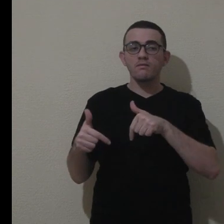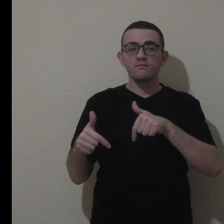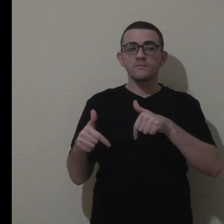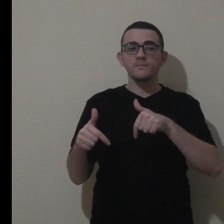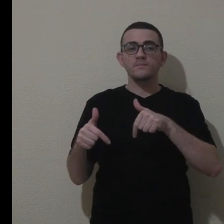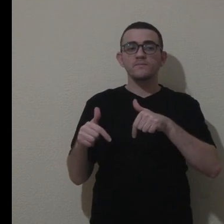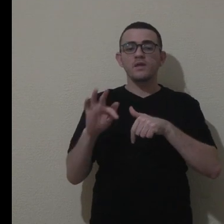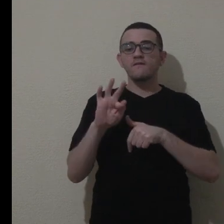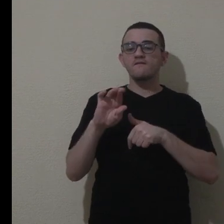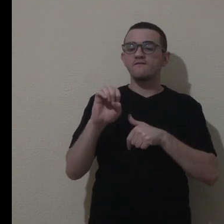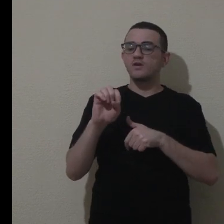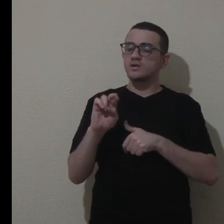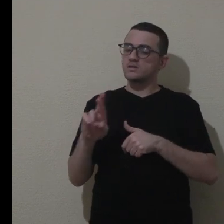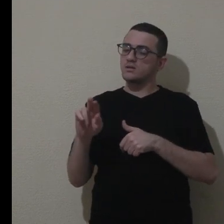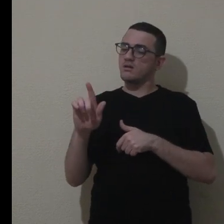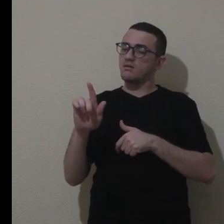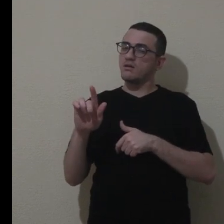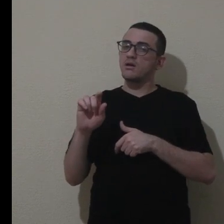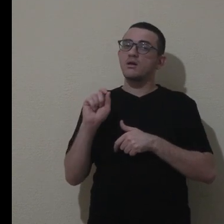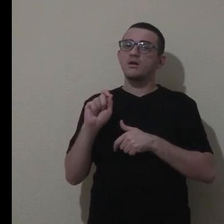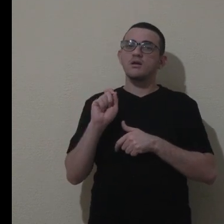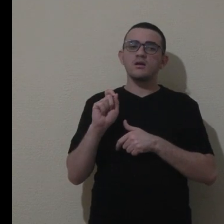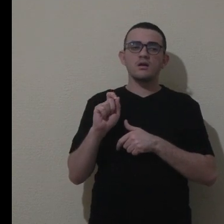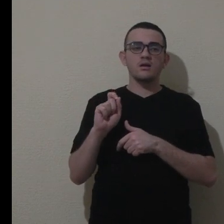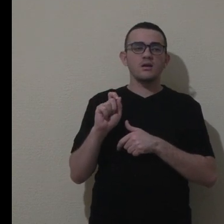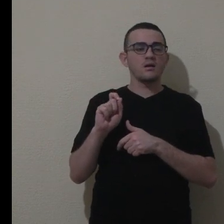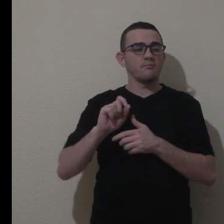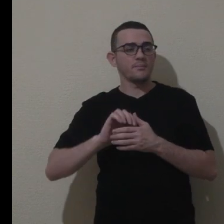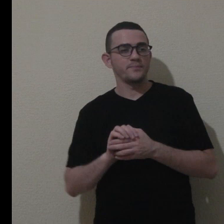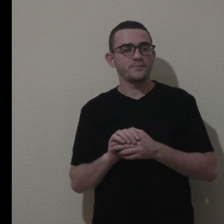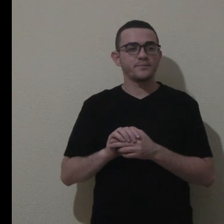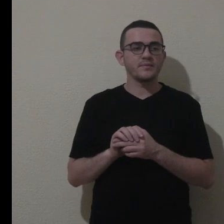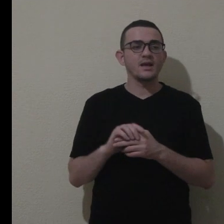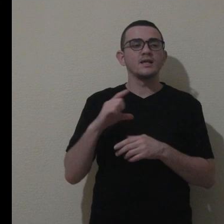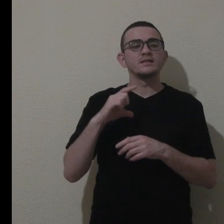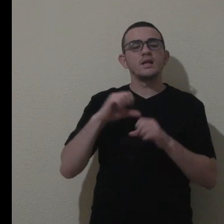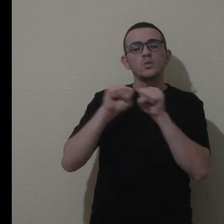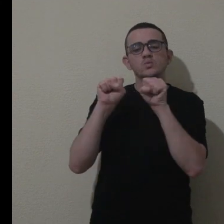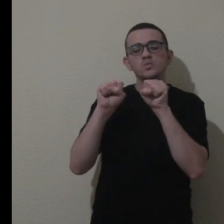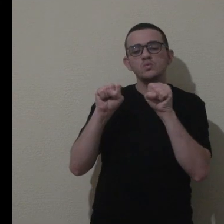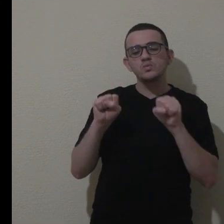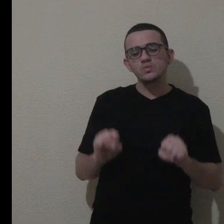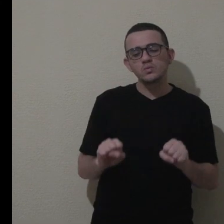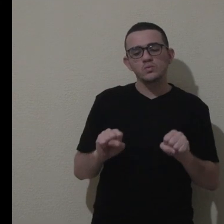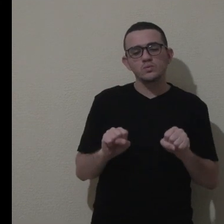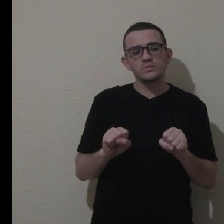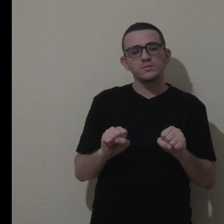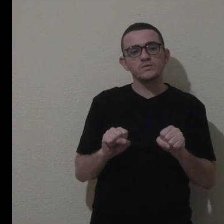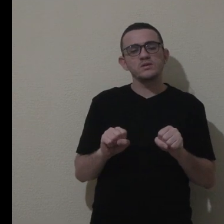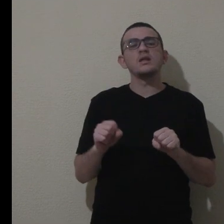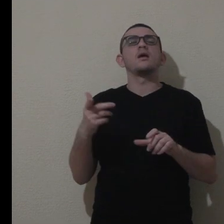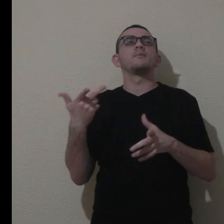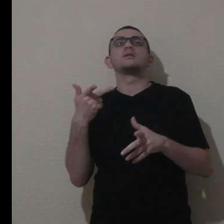efeito de foster care, que é casa de adoção, né, que tem um sistema de você tem